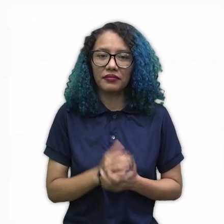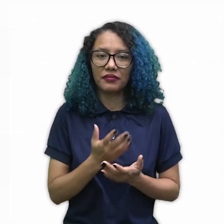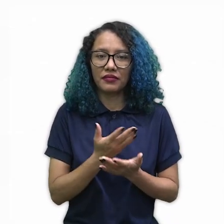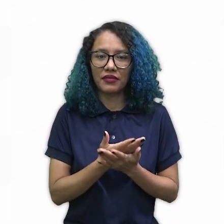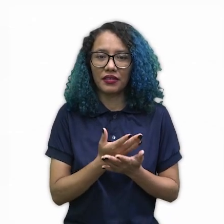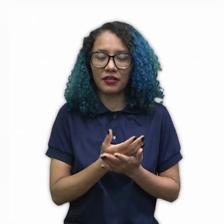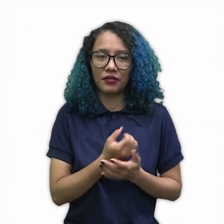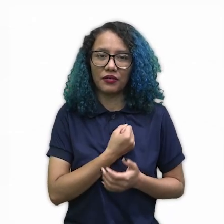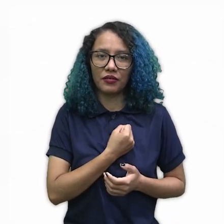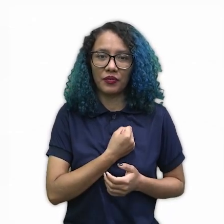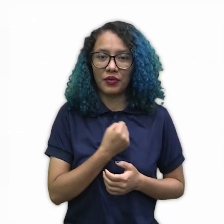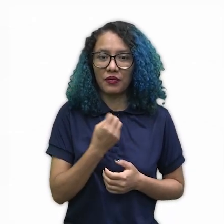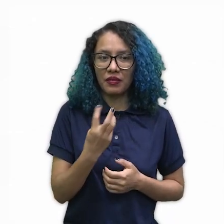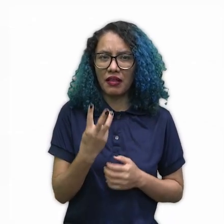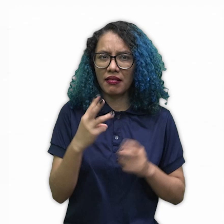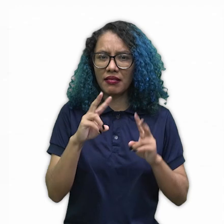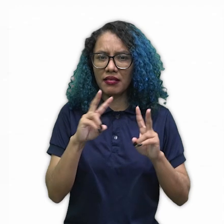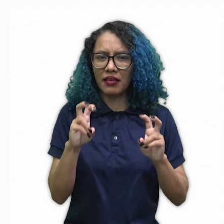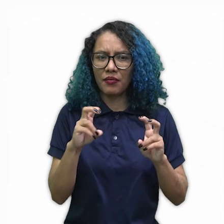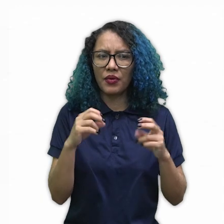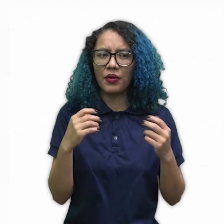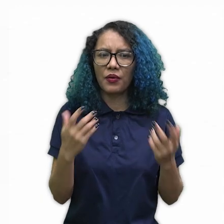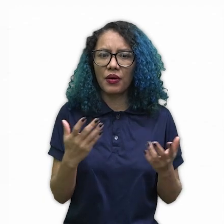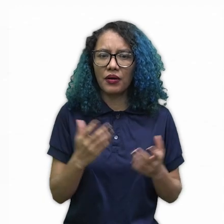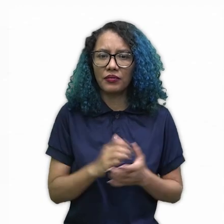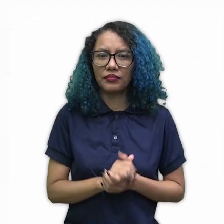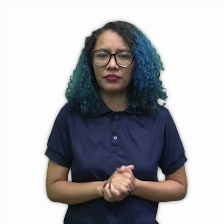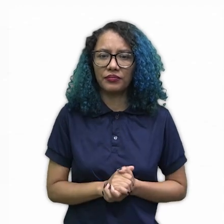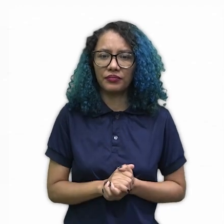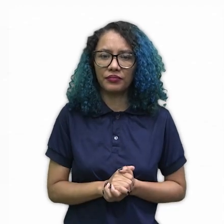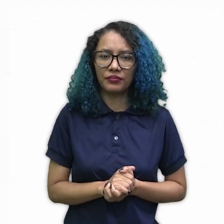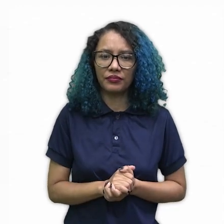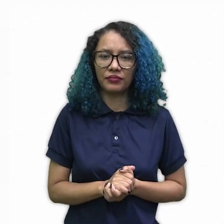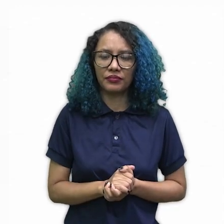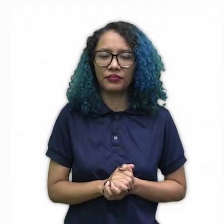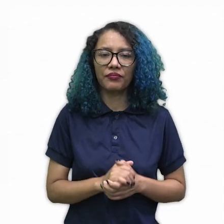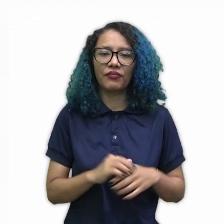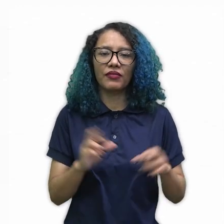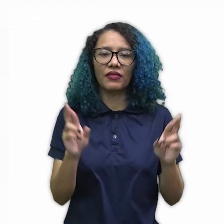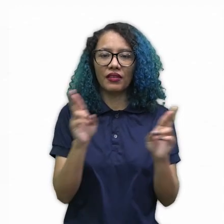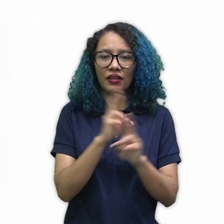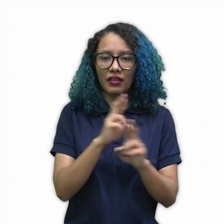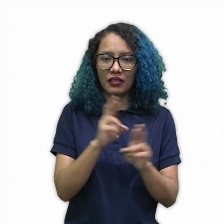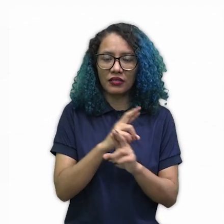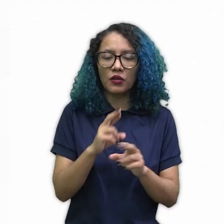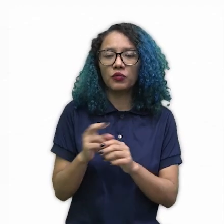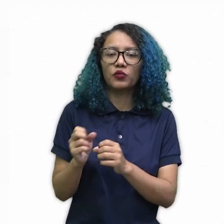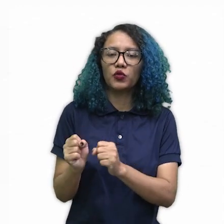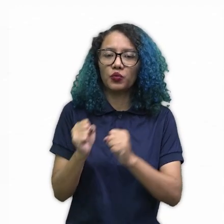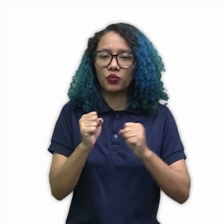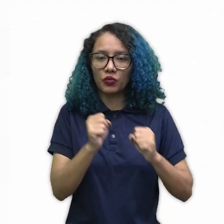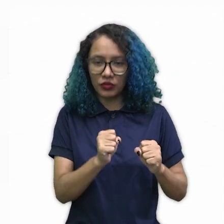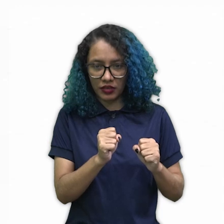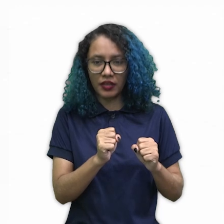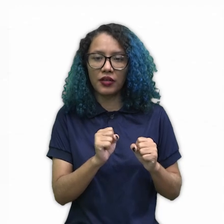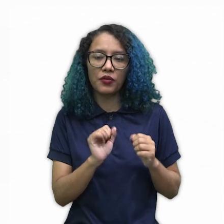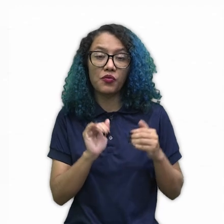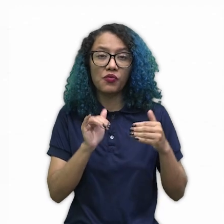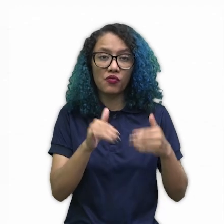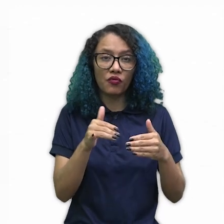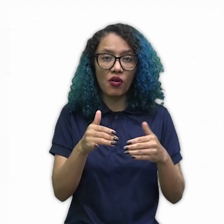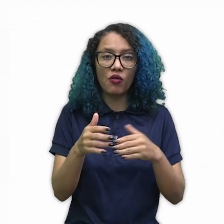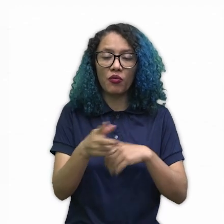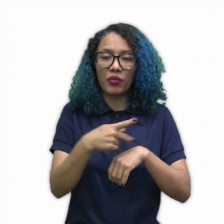número 3, e ela tem como objeto de conhecimento relações de poder entre os Estados-nações no